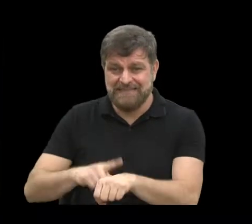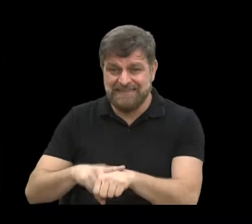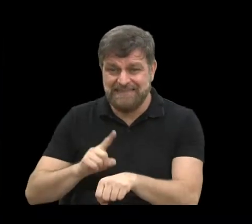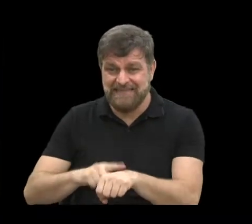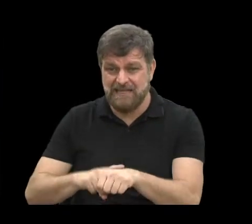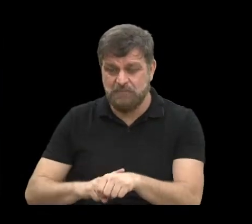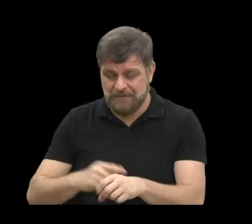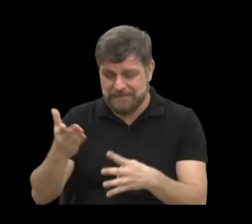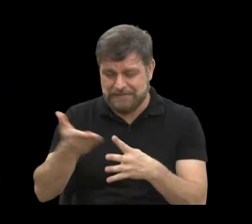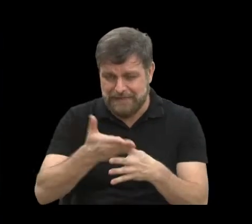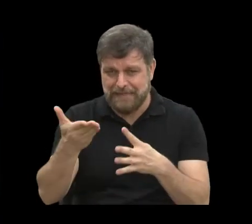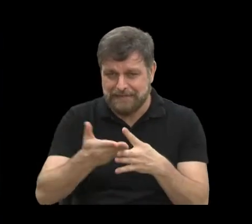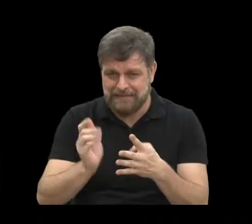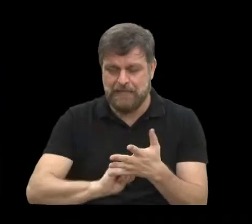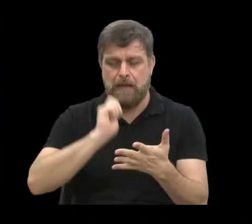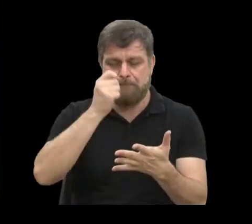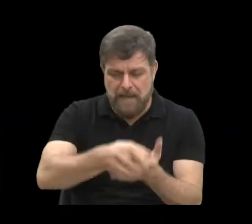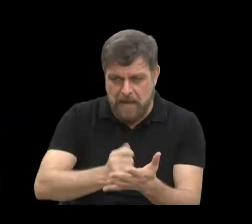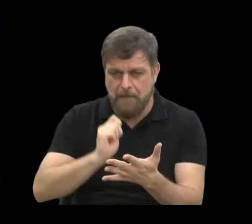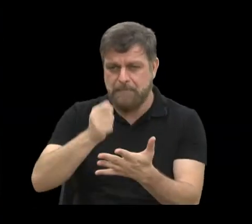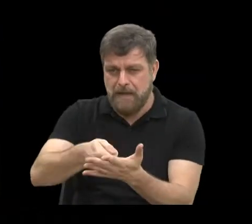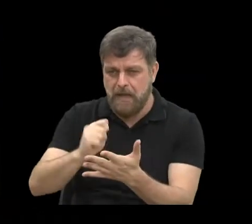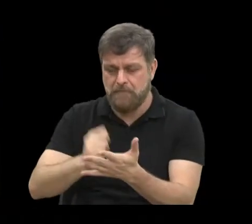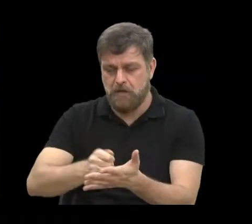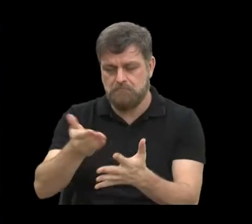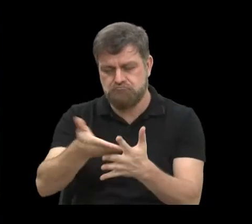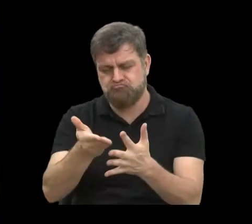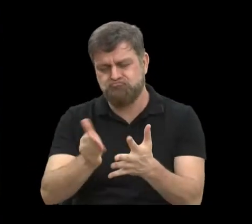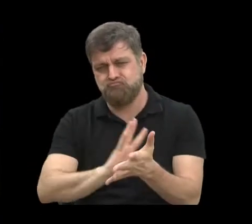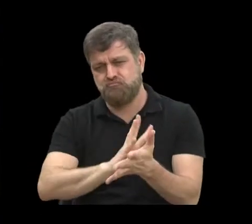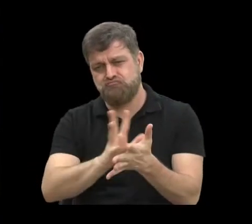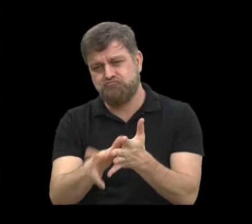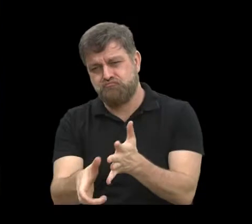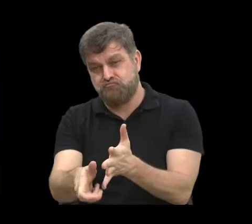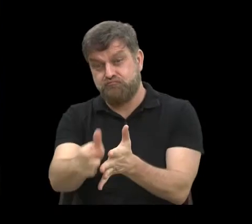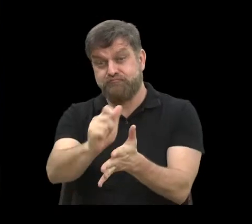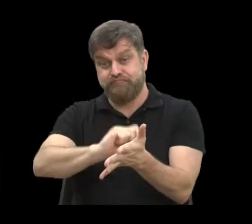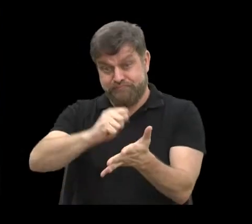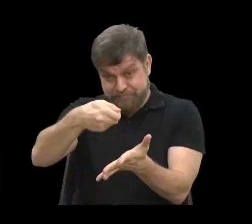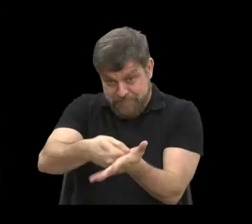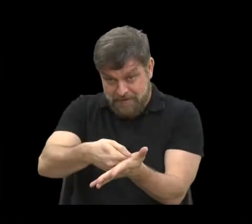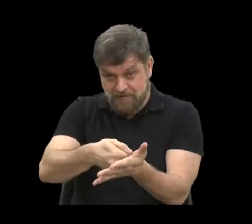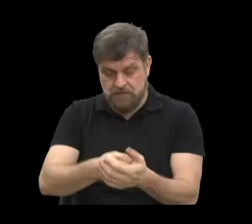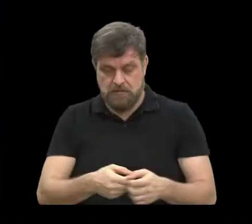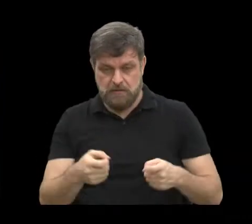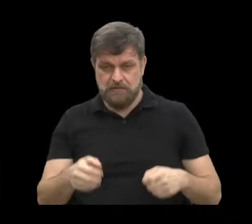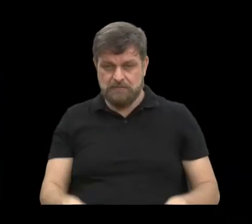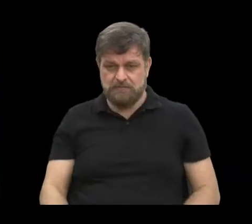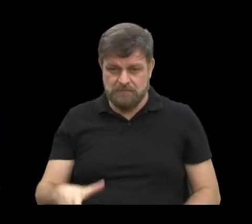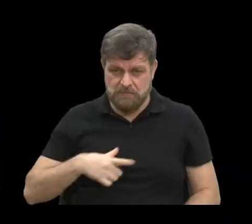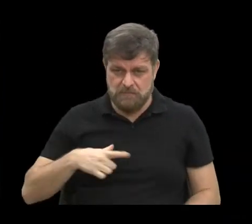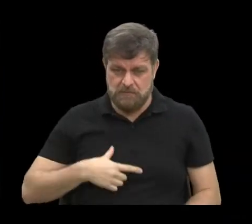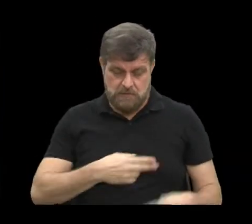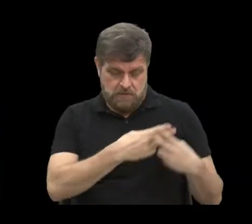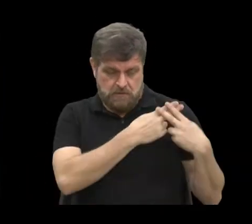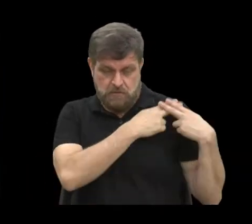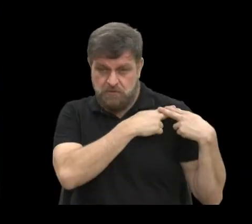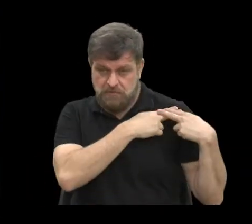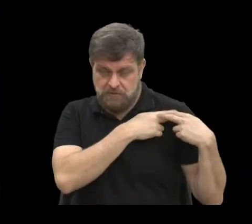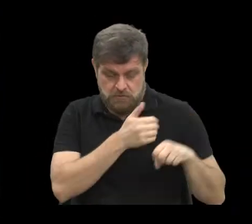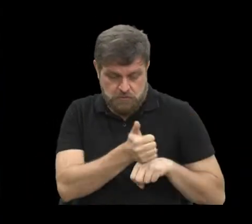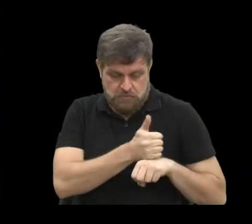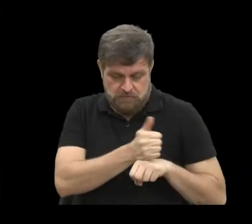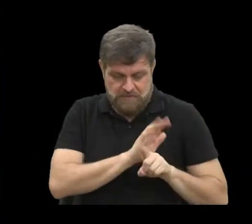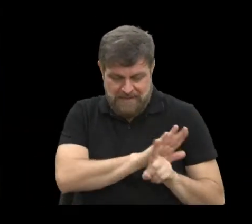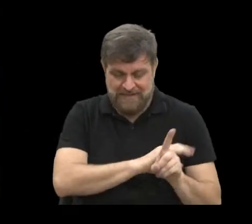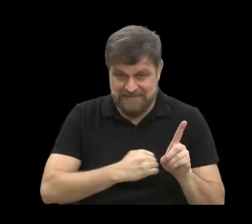de contribuição da pessoa com deficiência. Vai ser avaliado pela perícia e assistente